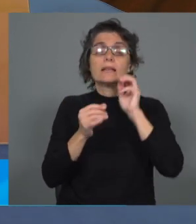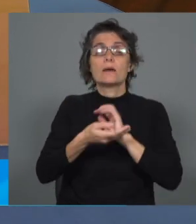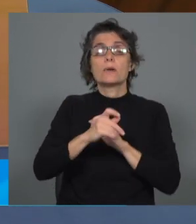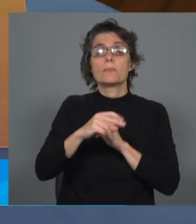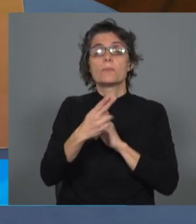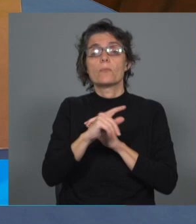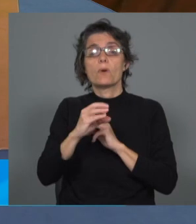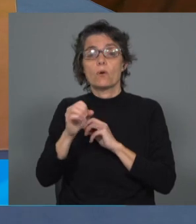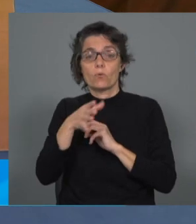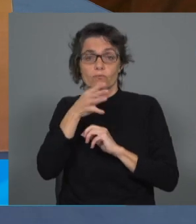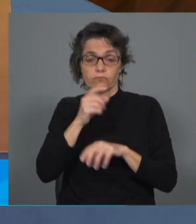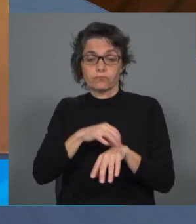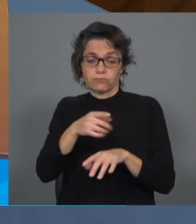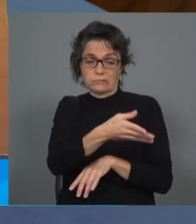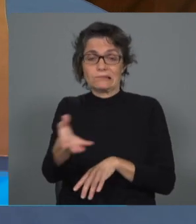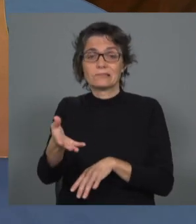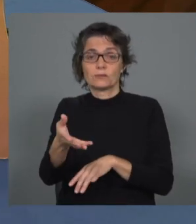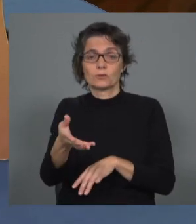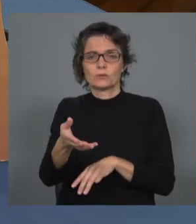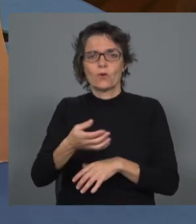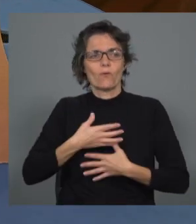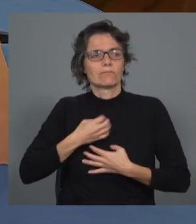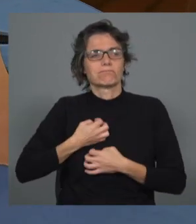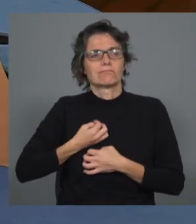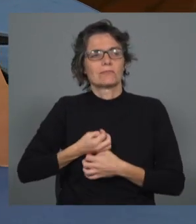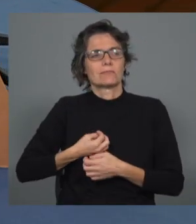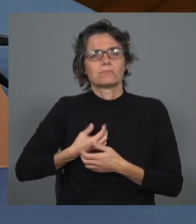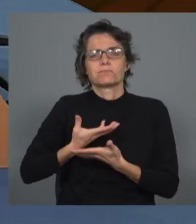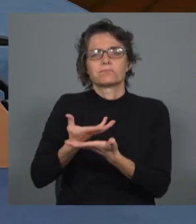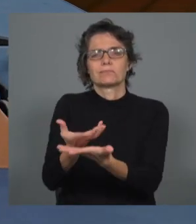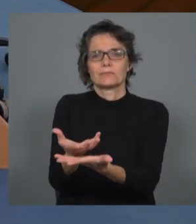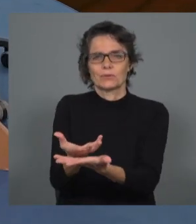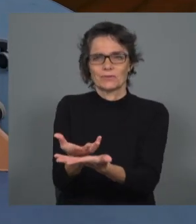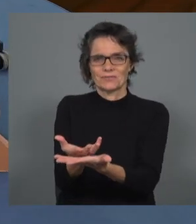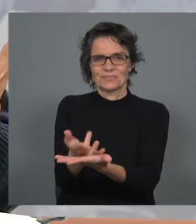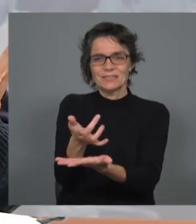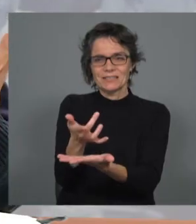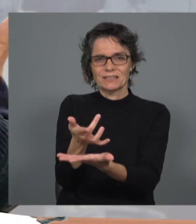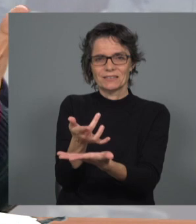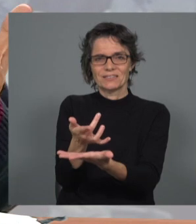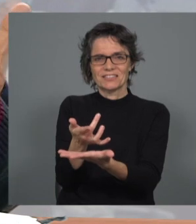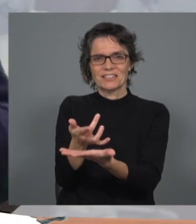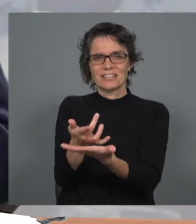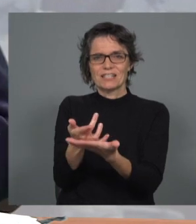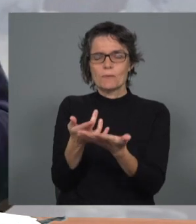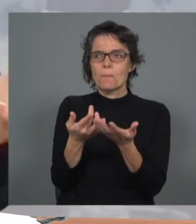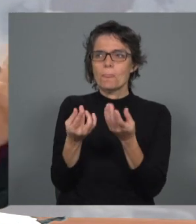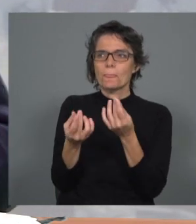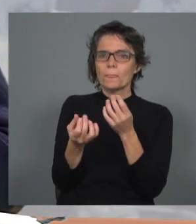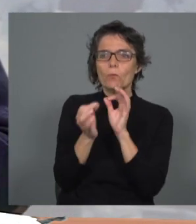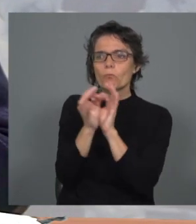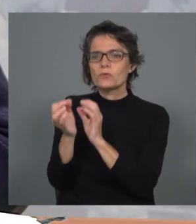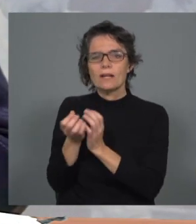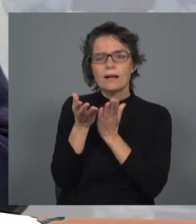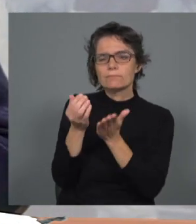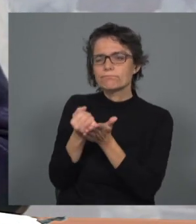do exercício da bondade. A bondade que mostra o melhor de nós mesmos. Esse é o caminho